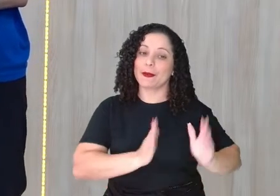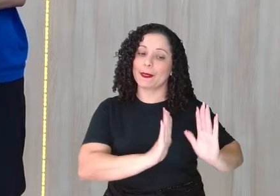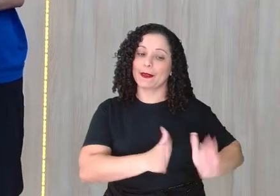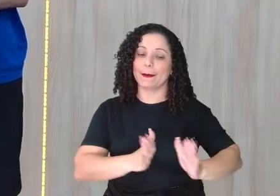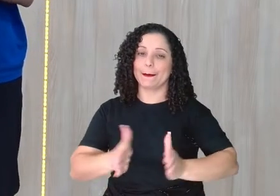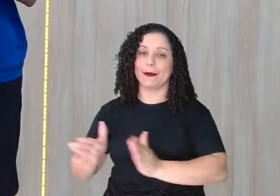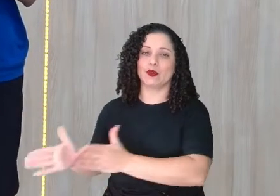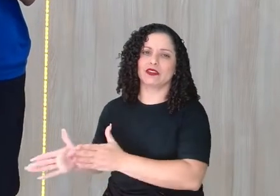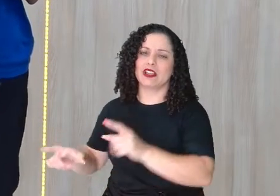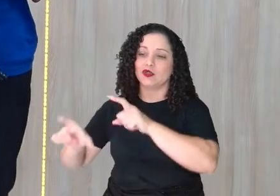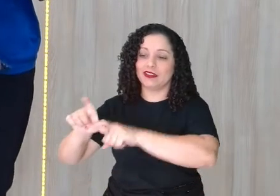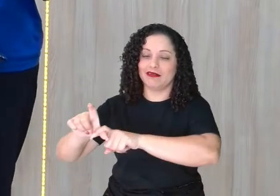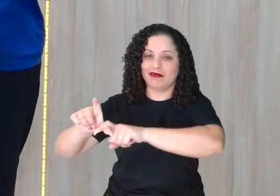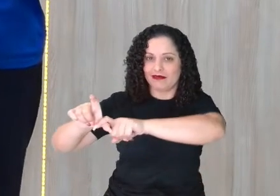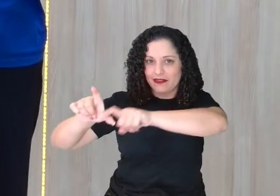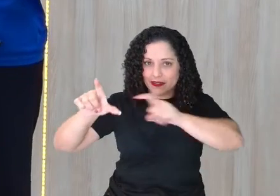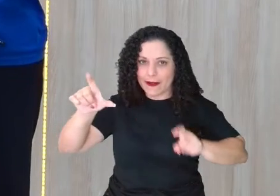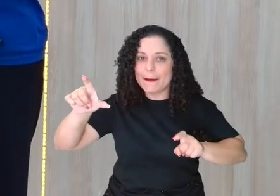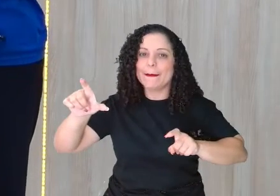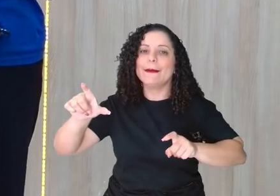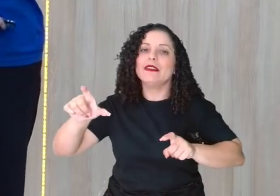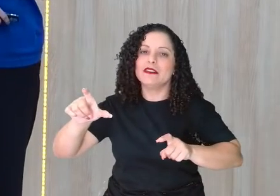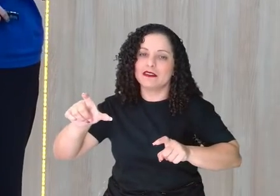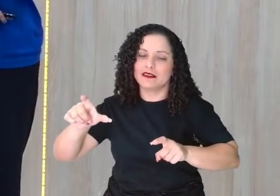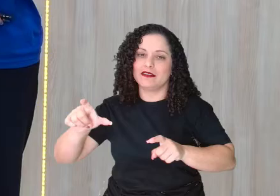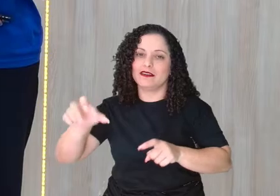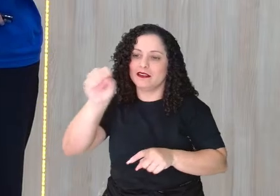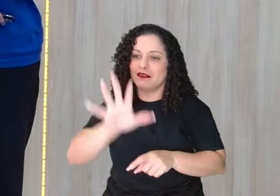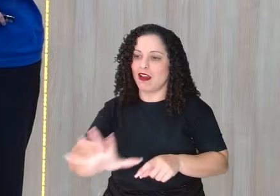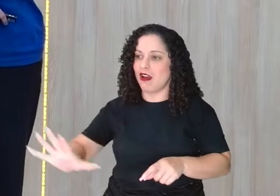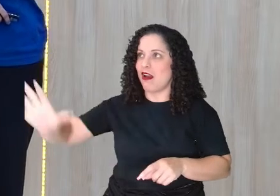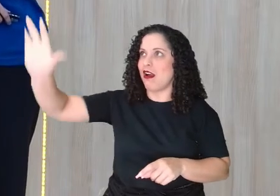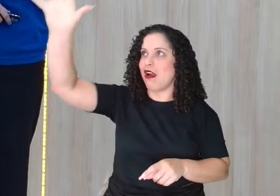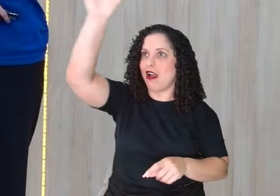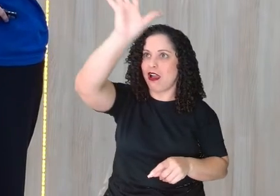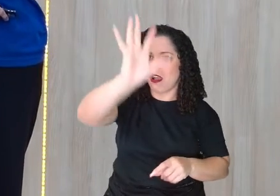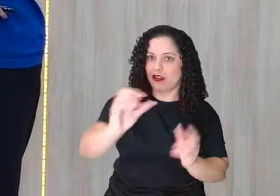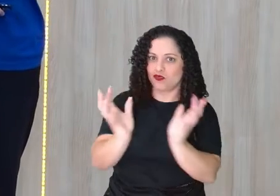de independência, inclusive, né, desses territórios aí,